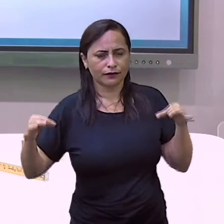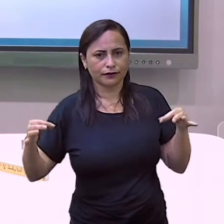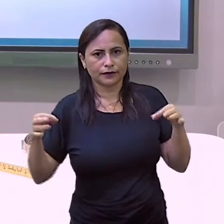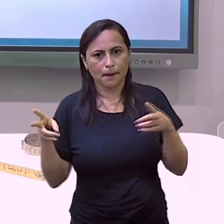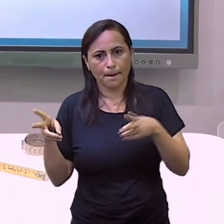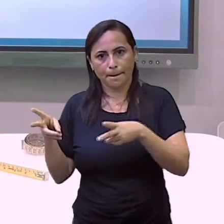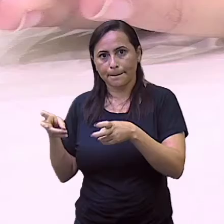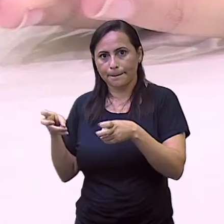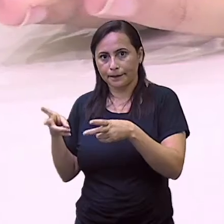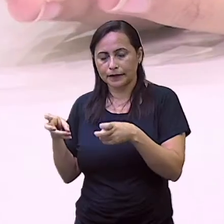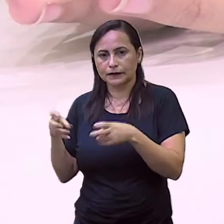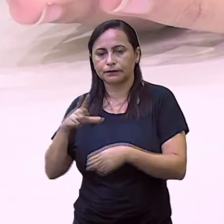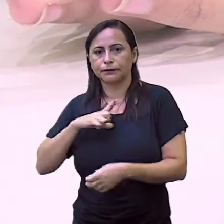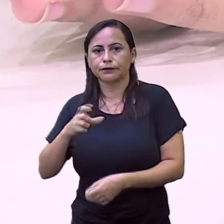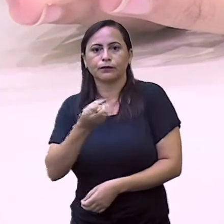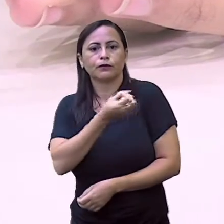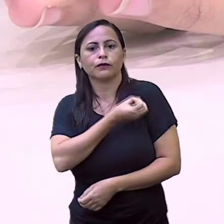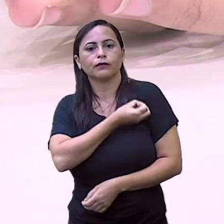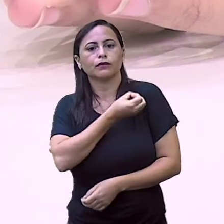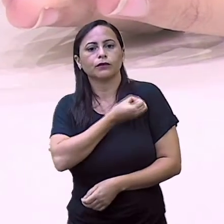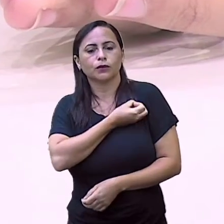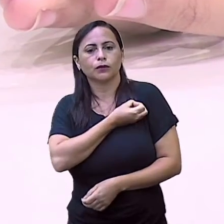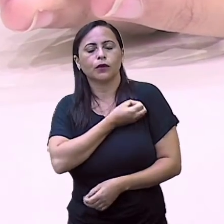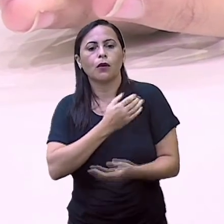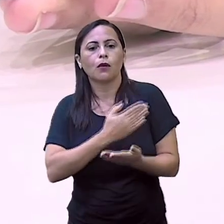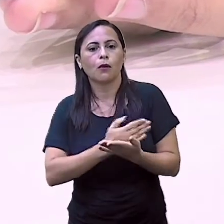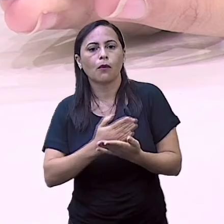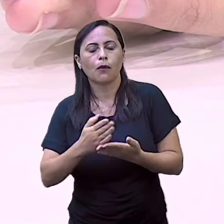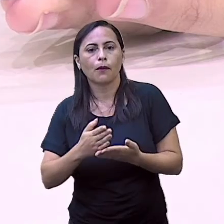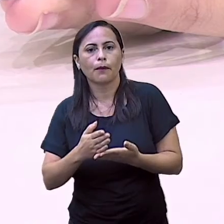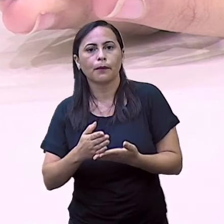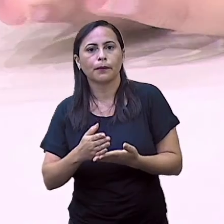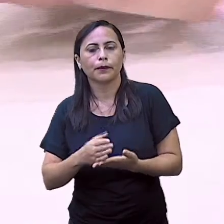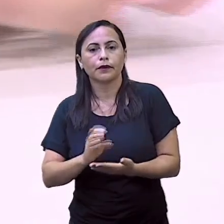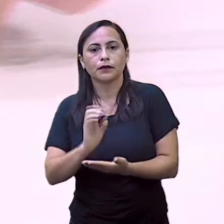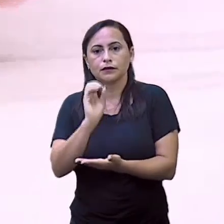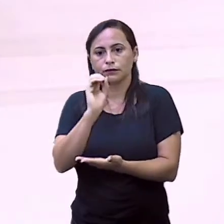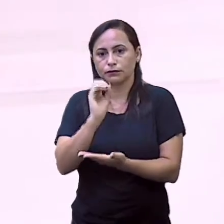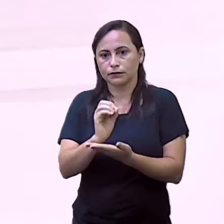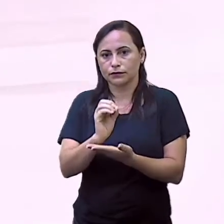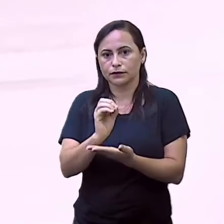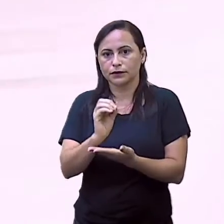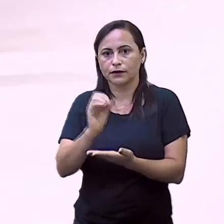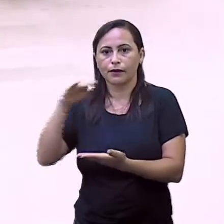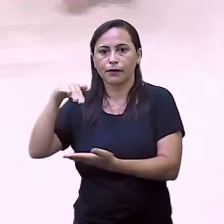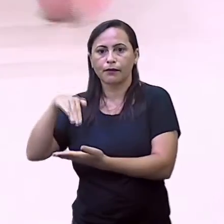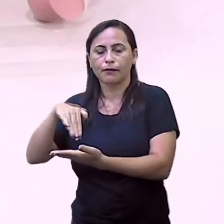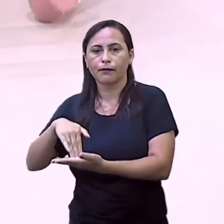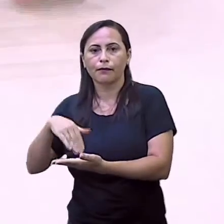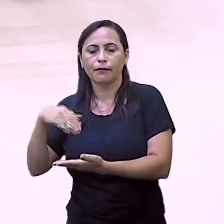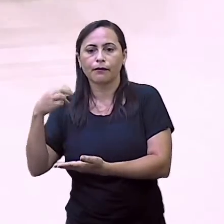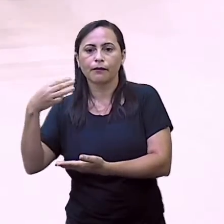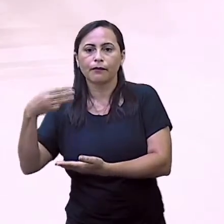ele tem algumas numerações, tá vendo? Essa régua minha, ela vai de 0 a